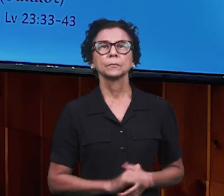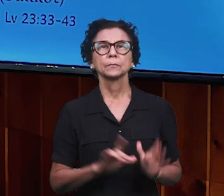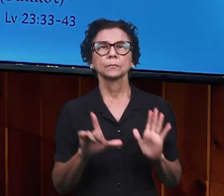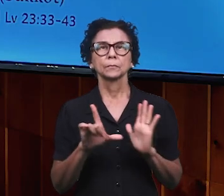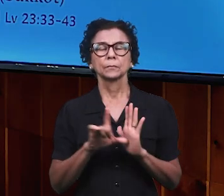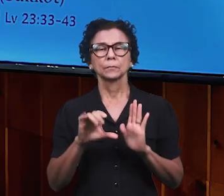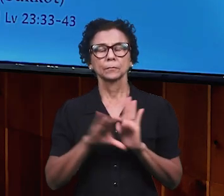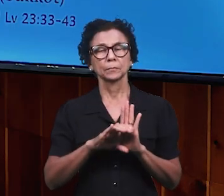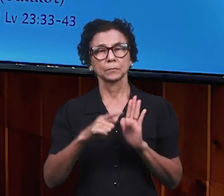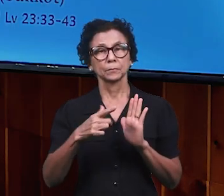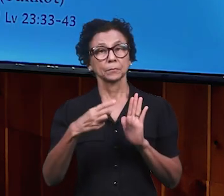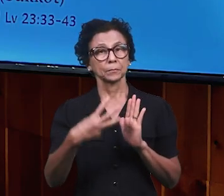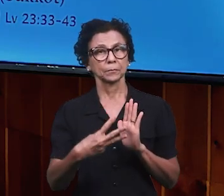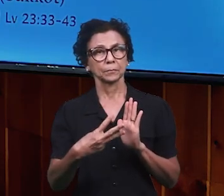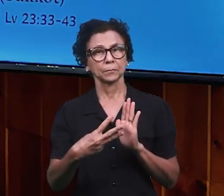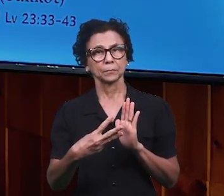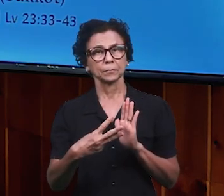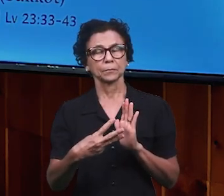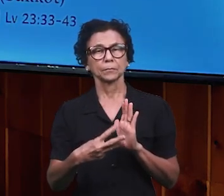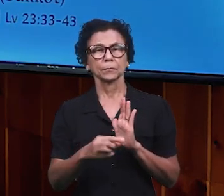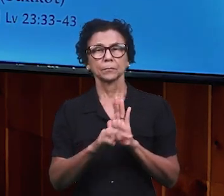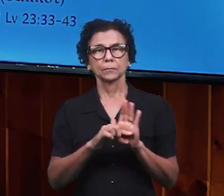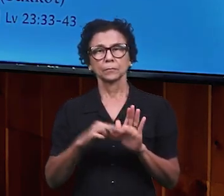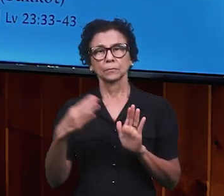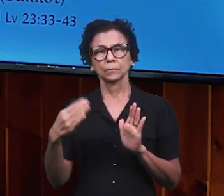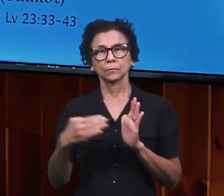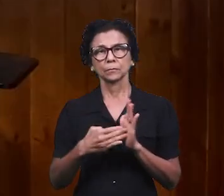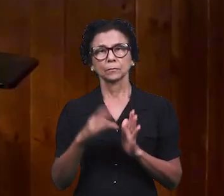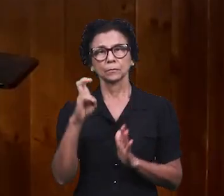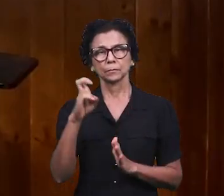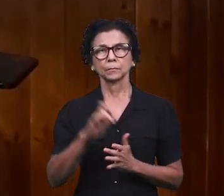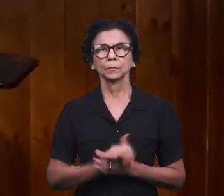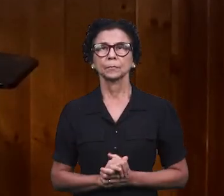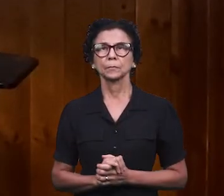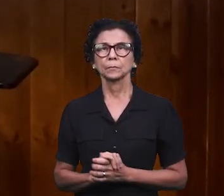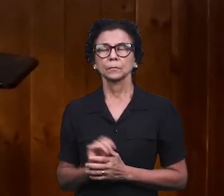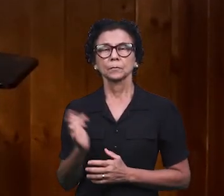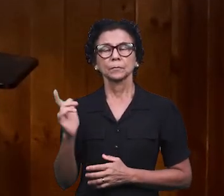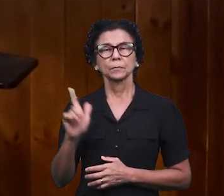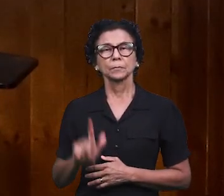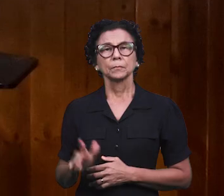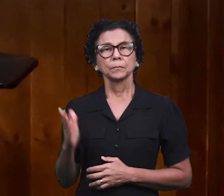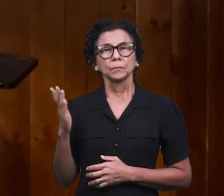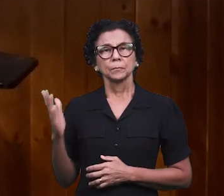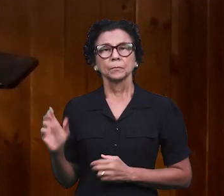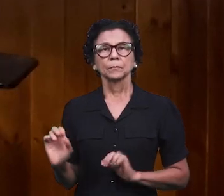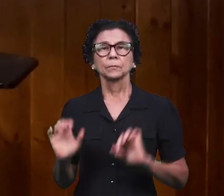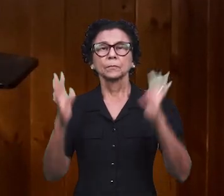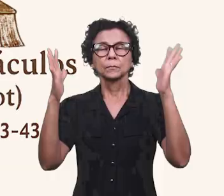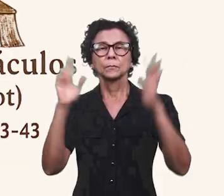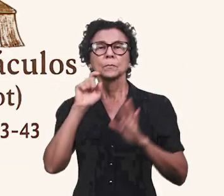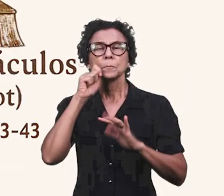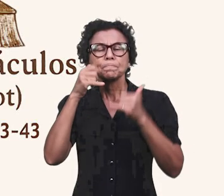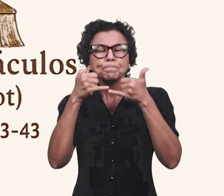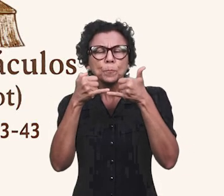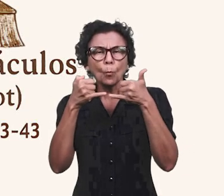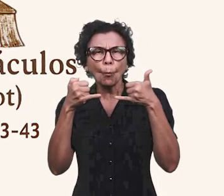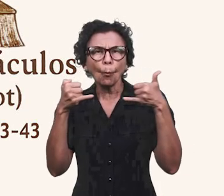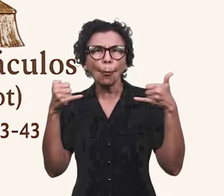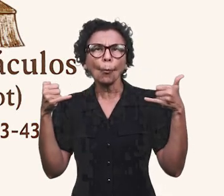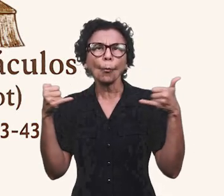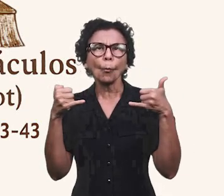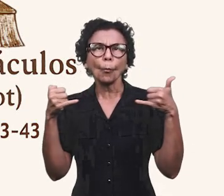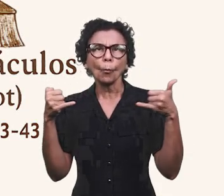Levítico 23, versos 4 a 5. A festa dos Pães Asmos. Pães Asmos